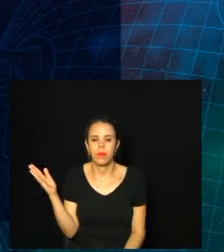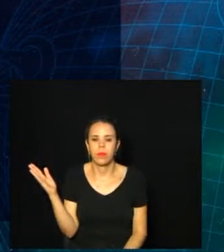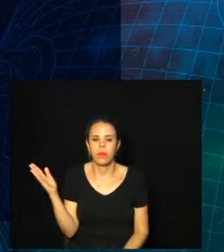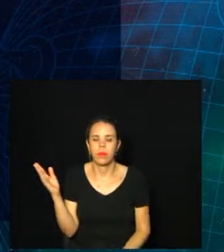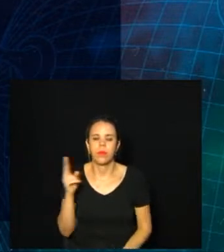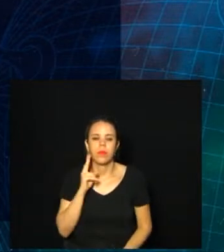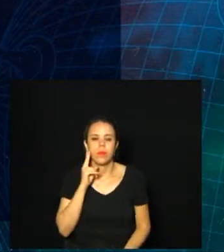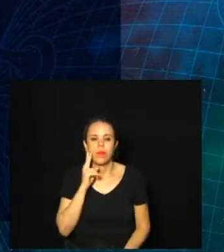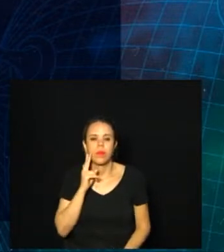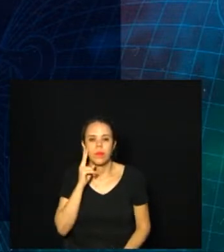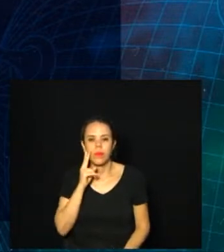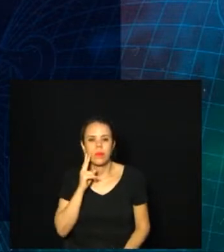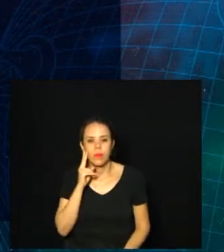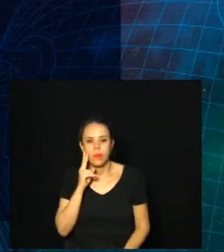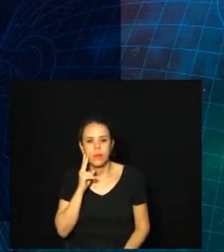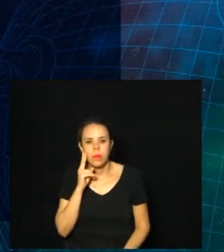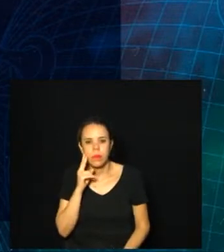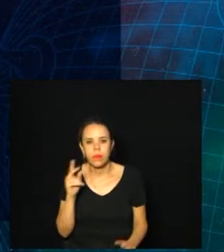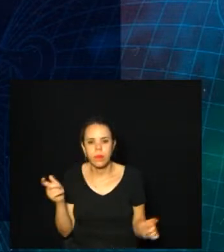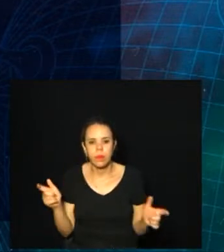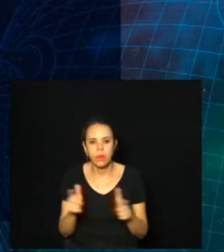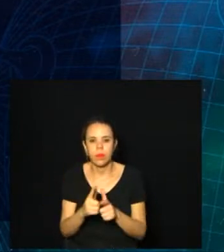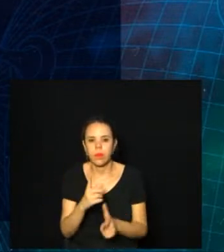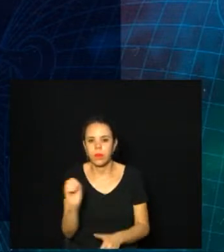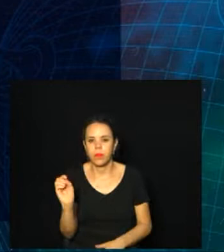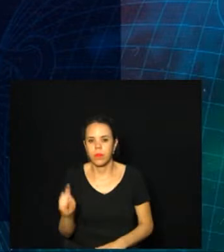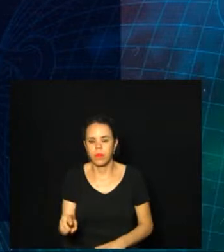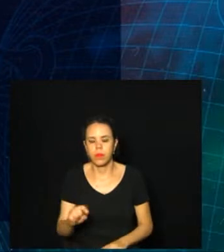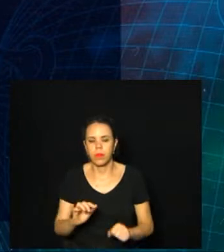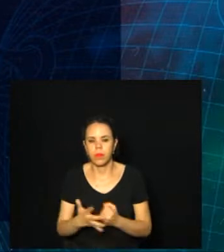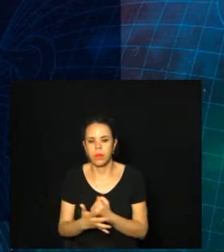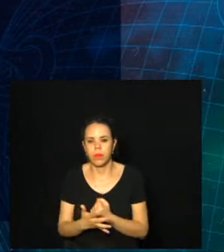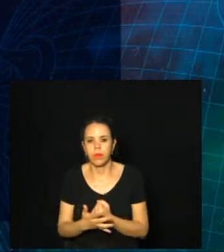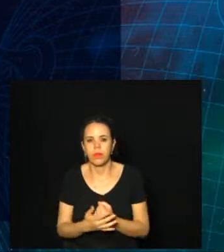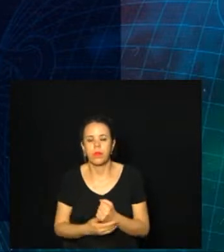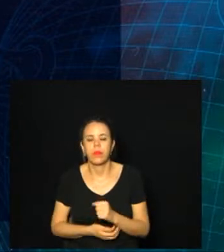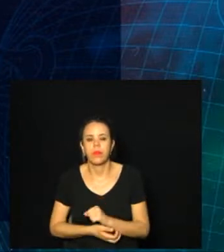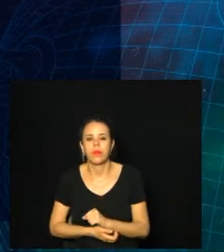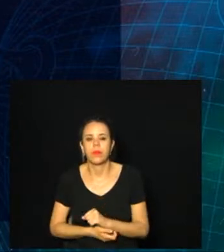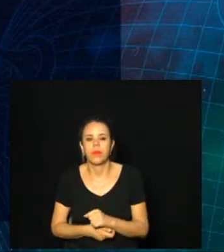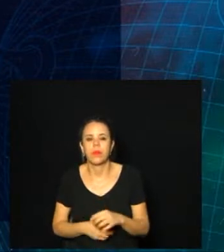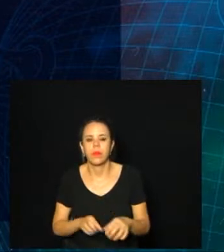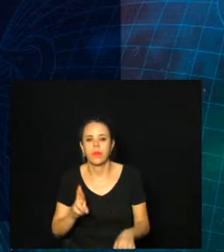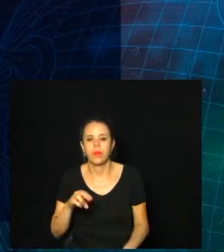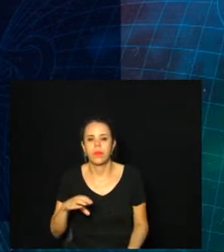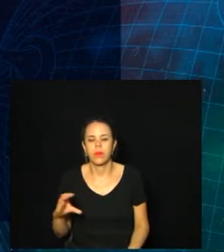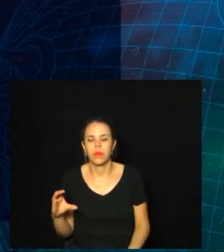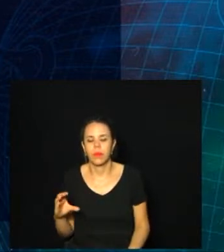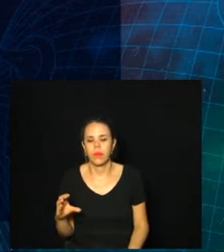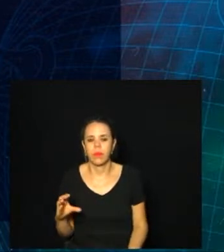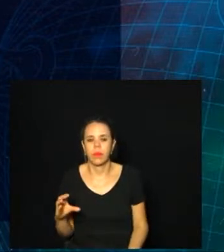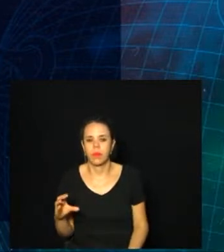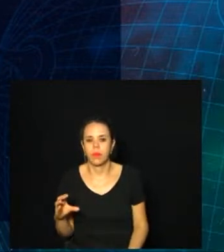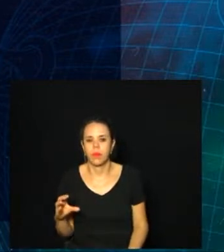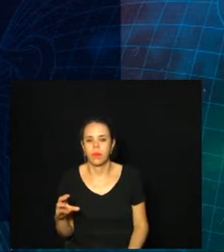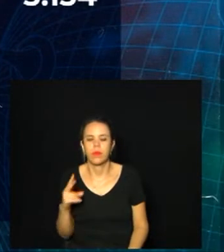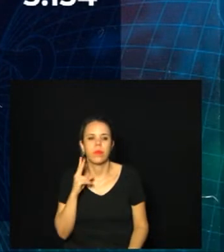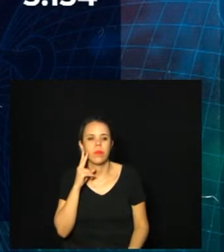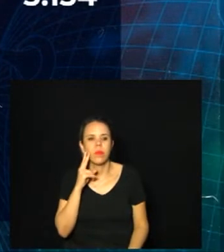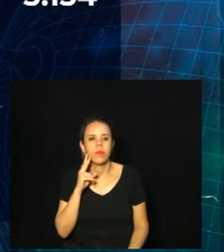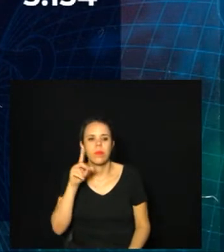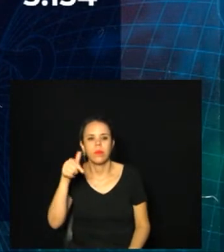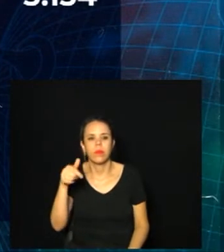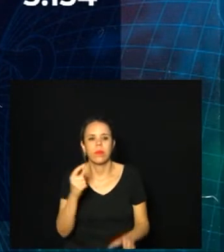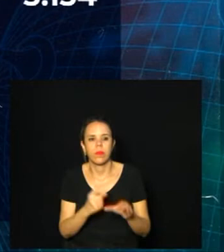14.986 e agora os municípios com menos de 10 mil casos da Covid-19 aqui na RMC. São Vinhedo,